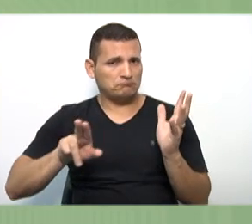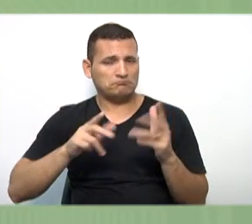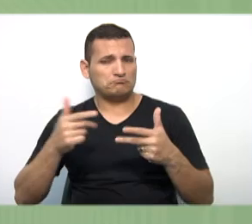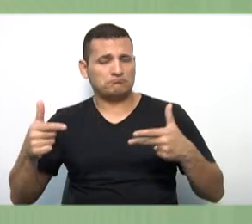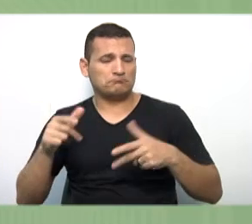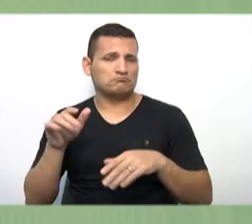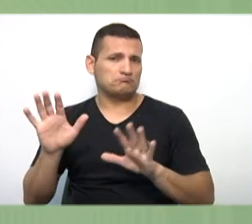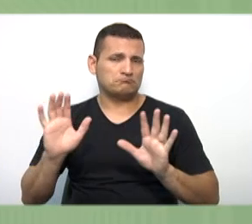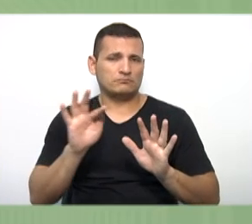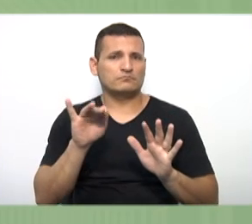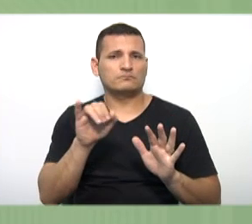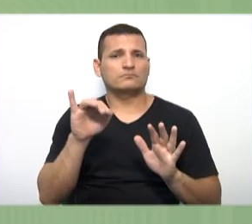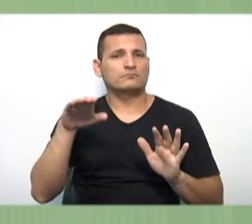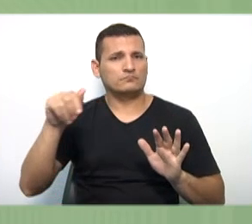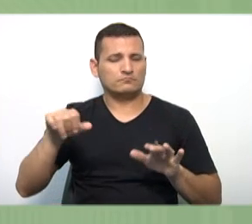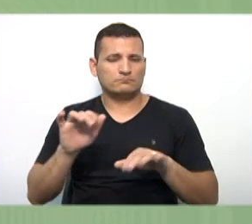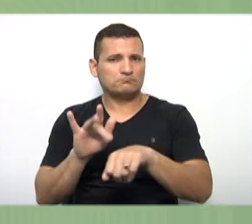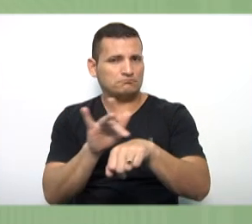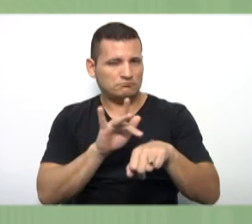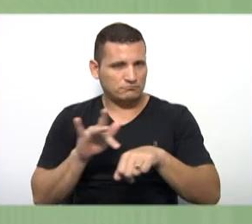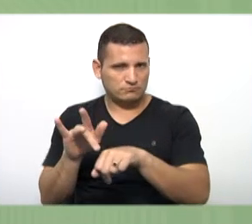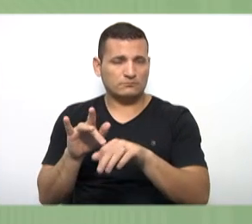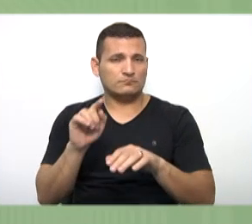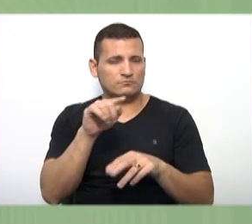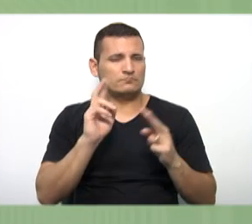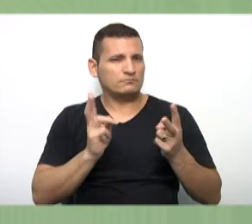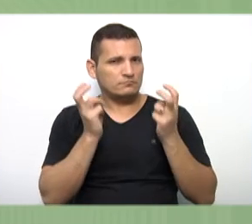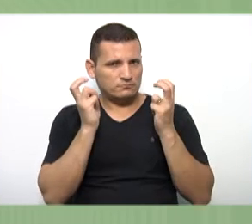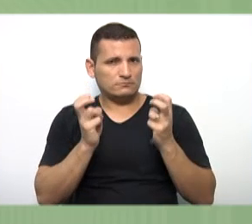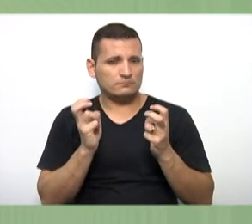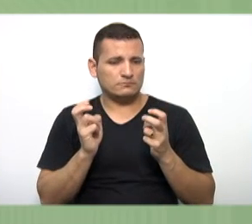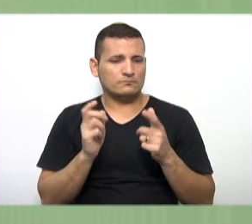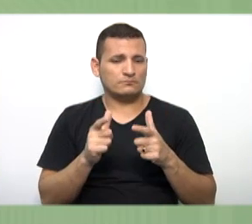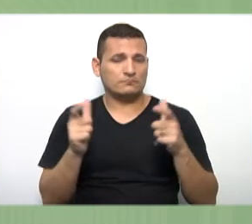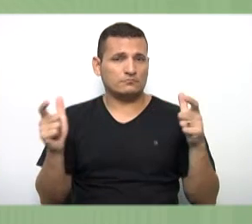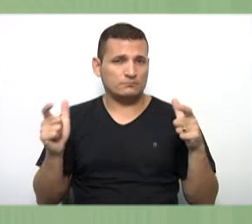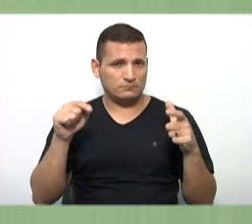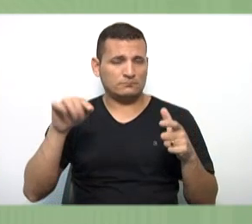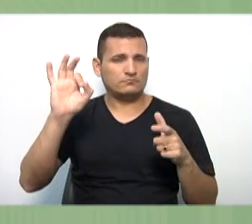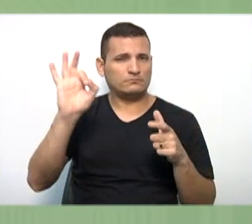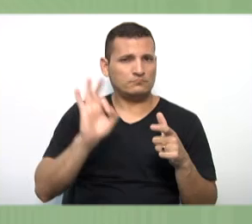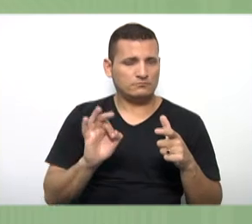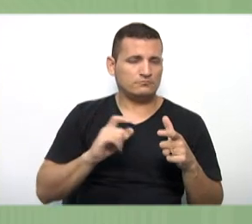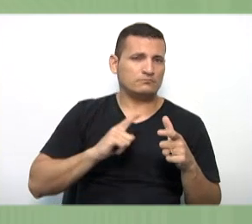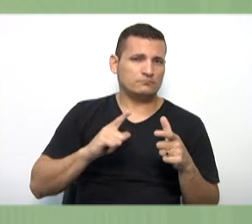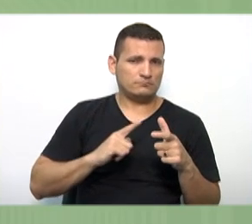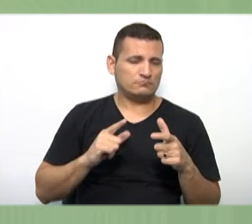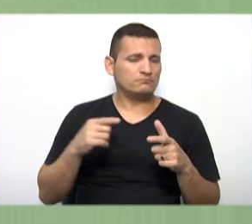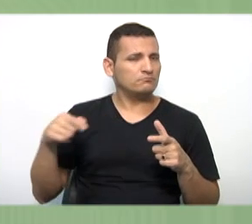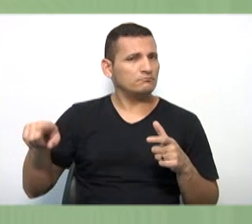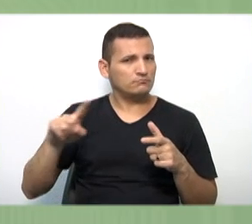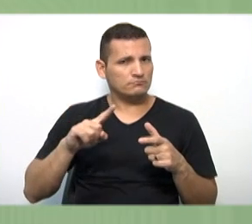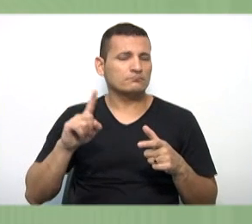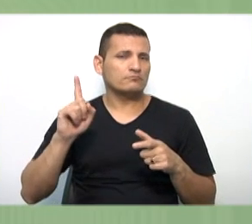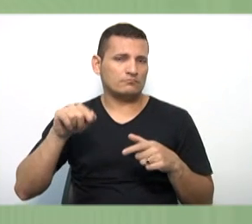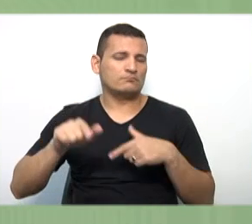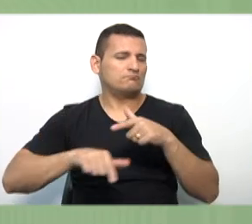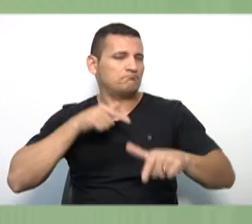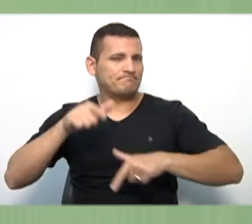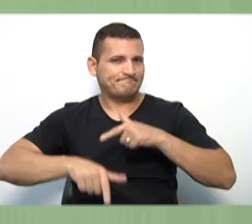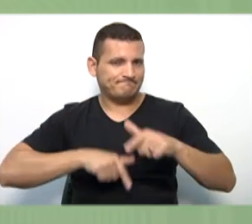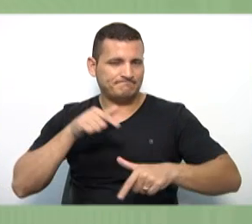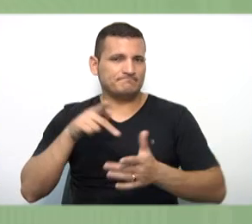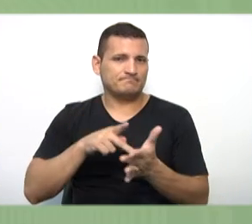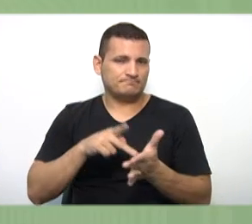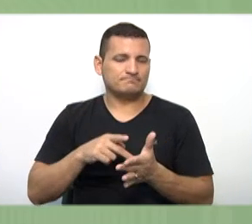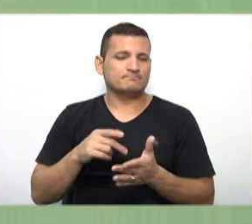Então, pode perceber que a maior parte aqui, um percentual maior da participação deles é no operacional mesmo. Tem